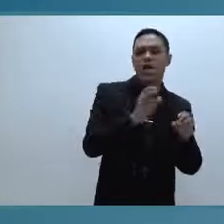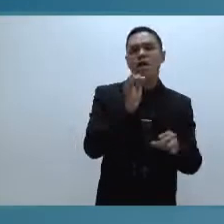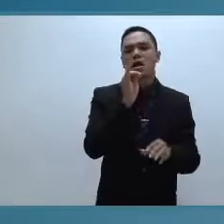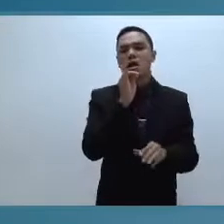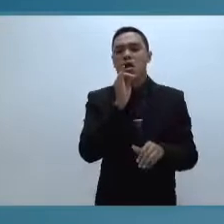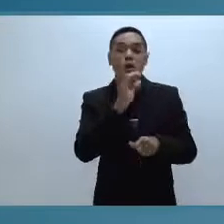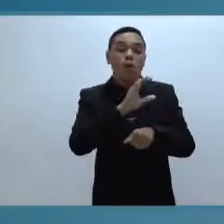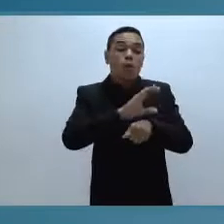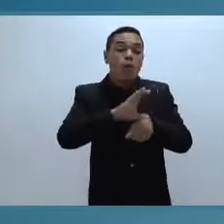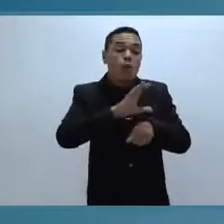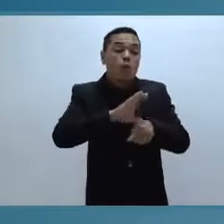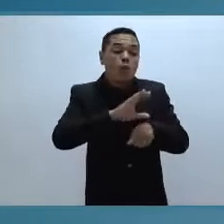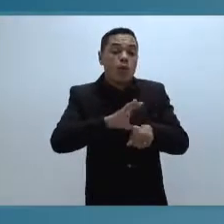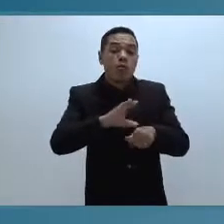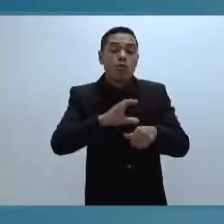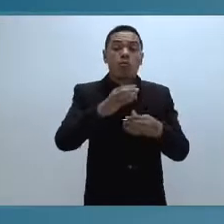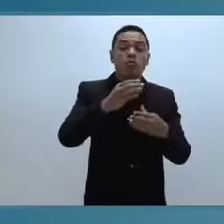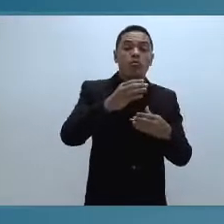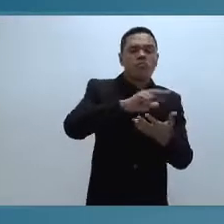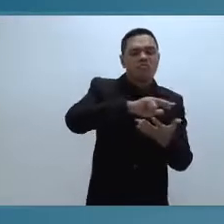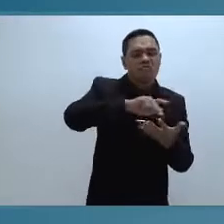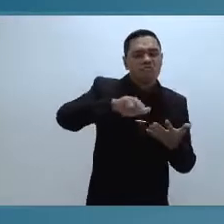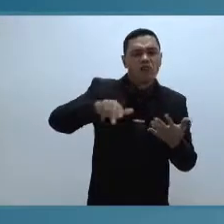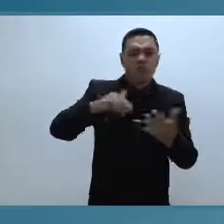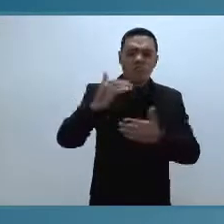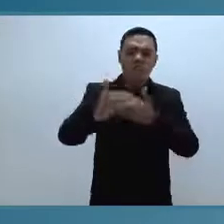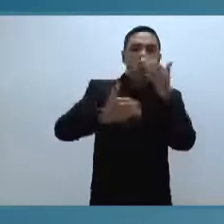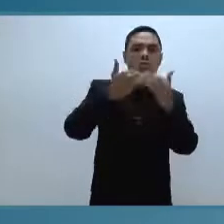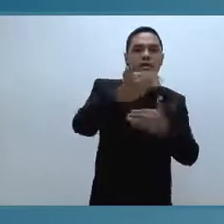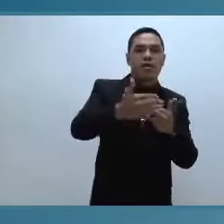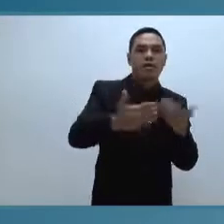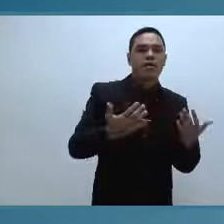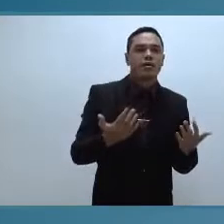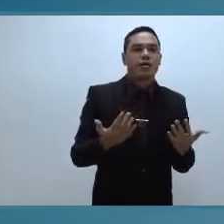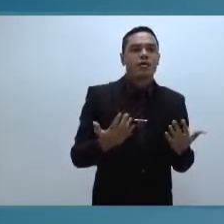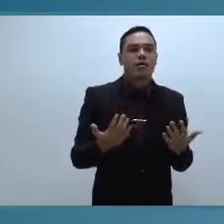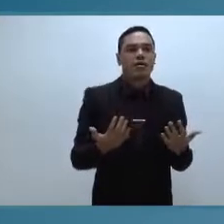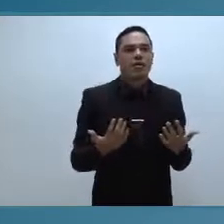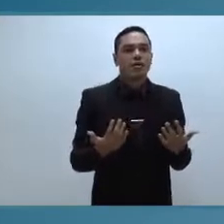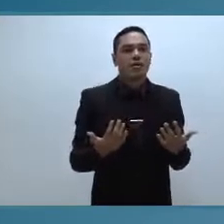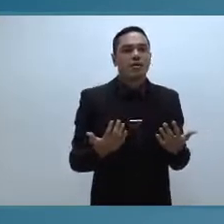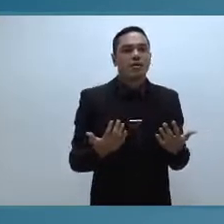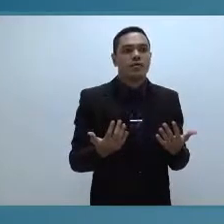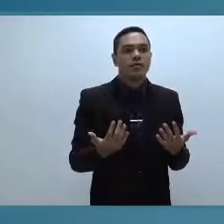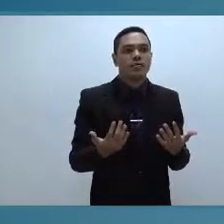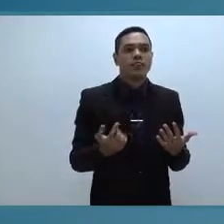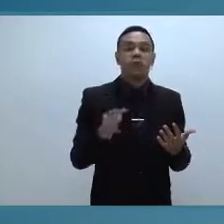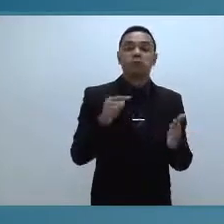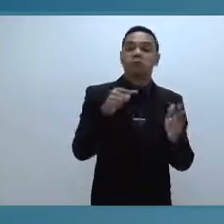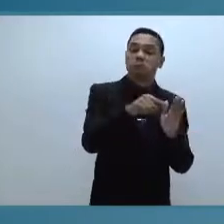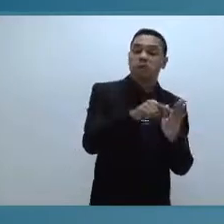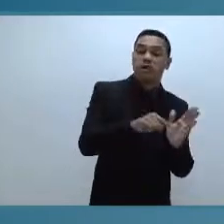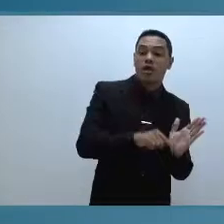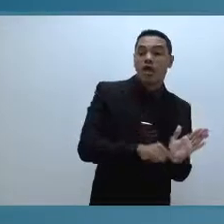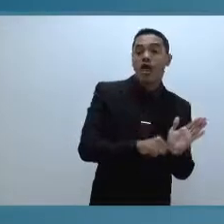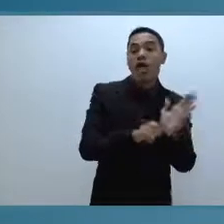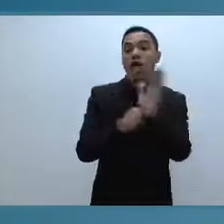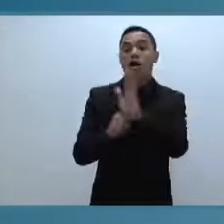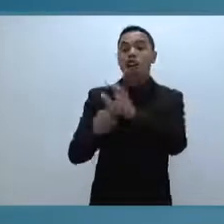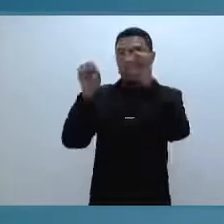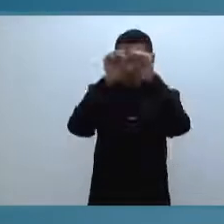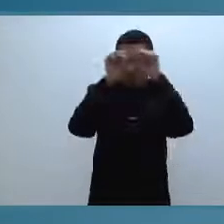atualização, mestrado, que isto vem trazer, certamente vem trazer para o nosso tribunal